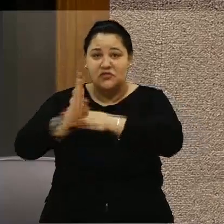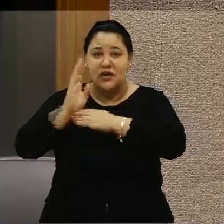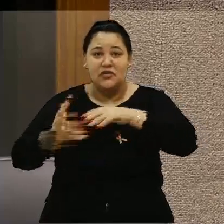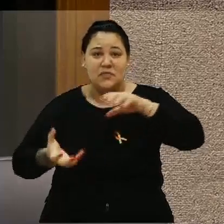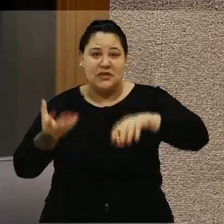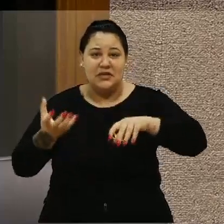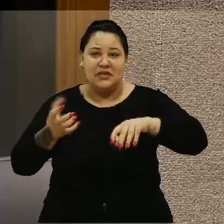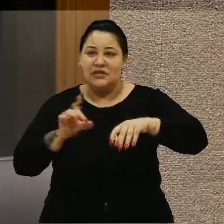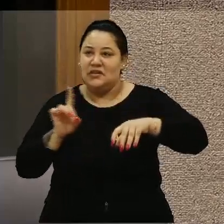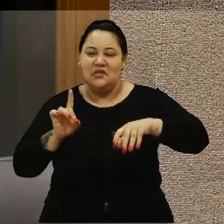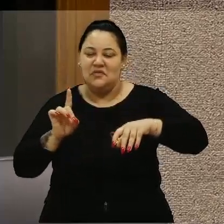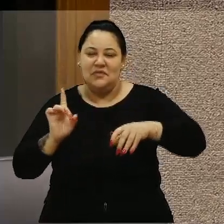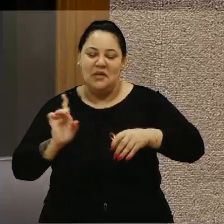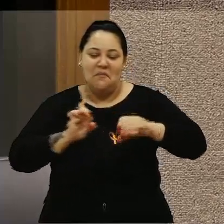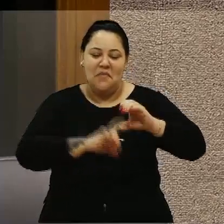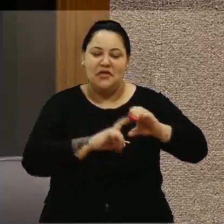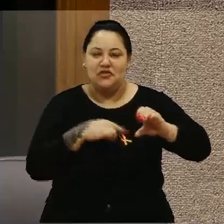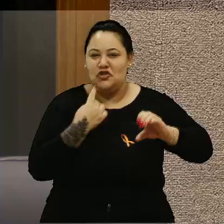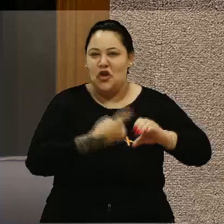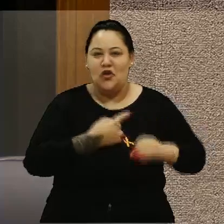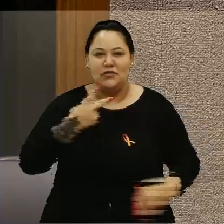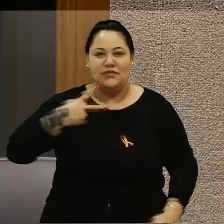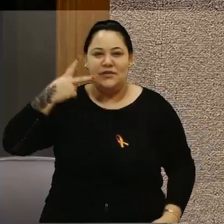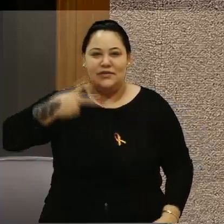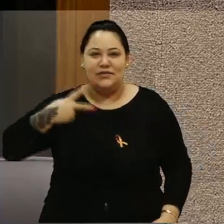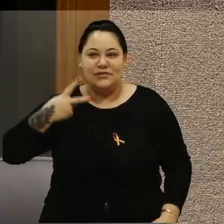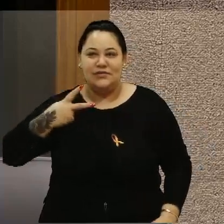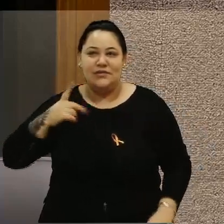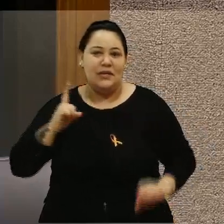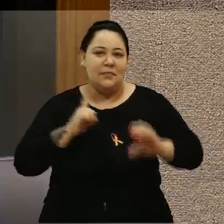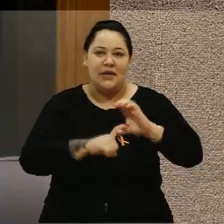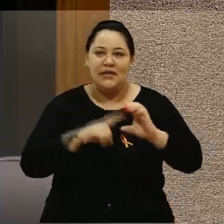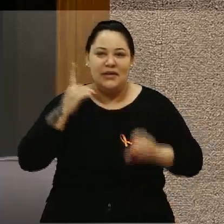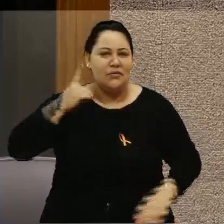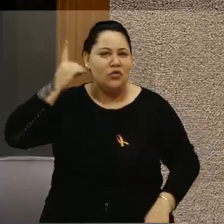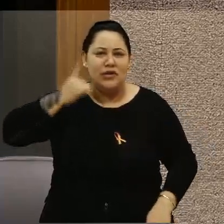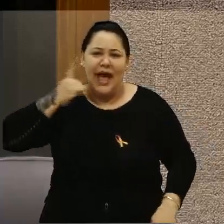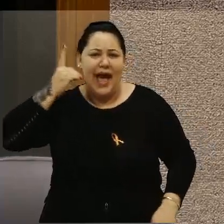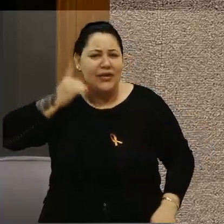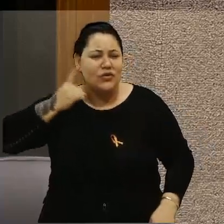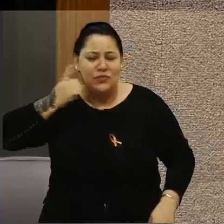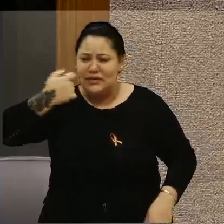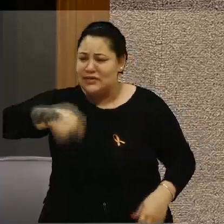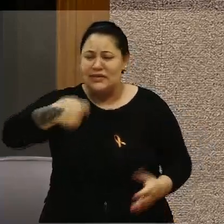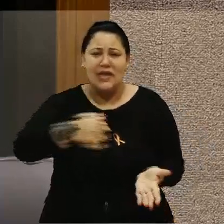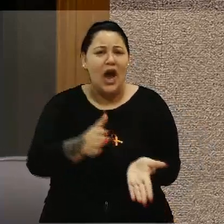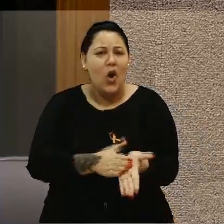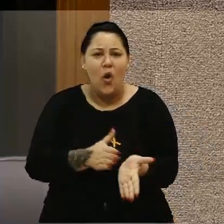depende de nós aqui, vereadores. Depende dos nossos deputados pressionarem. Esses